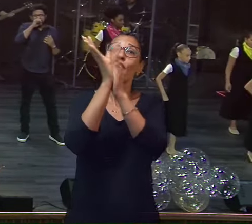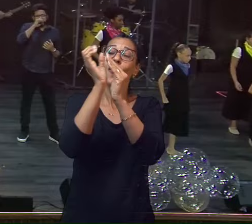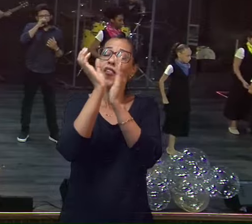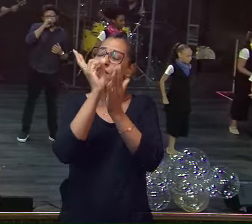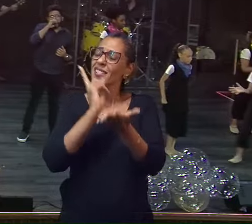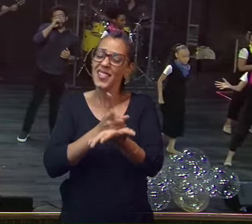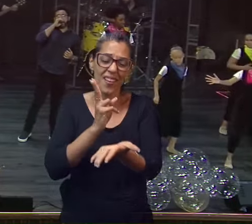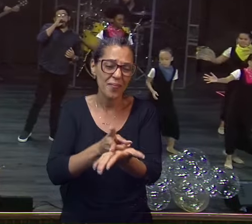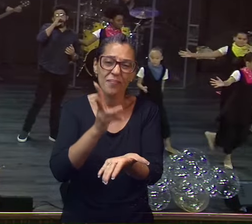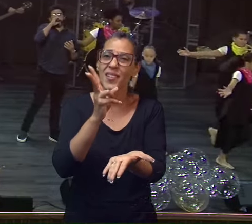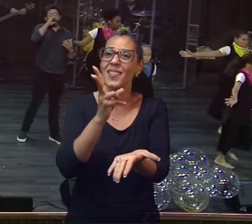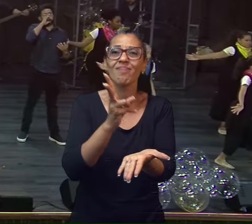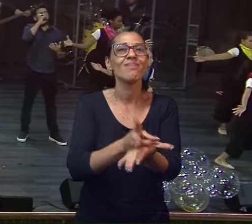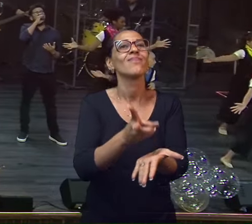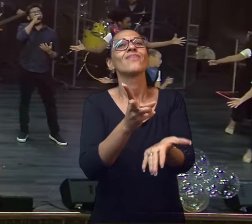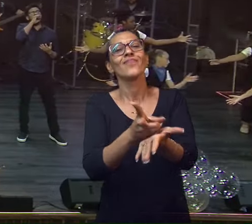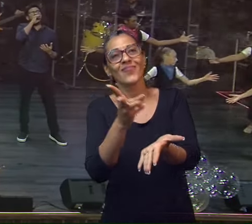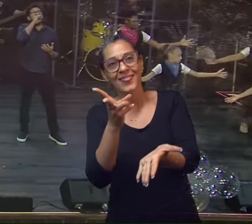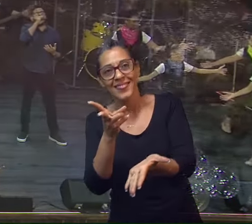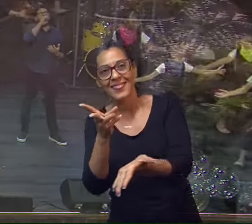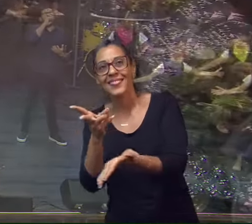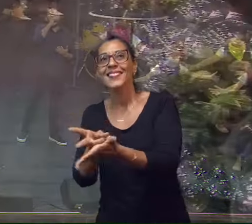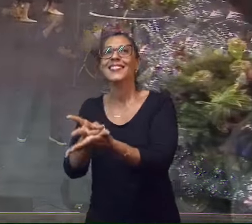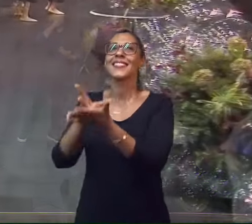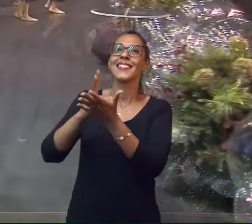Canta Minha Alma